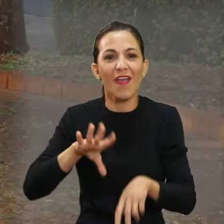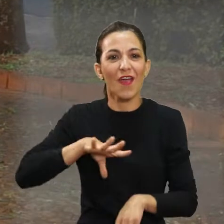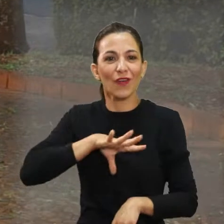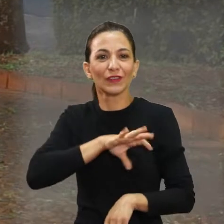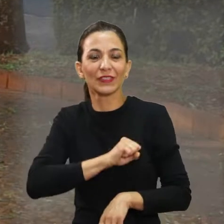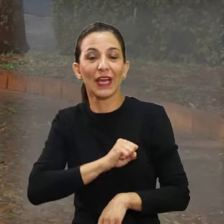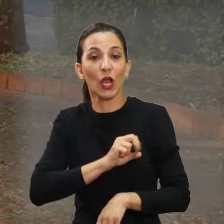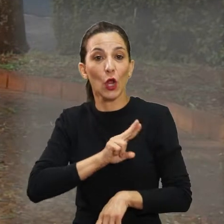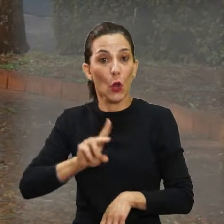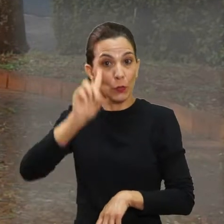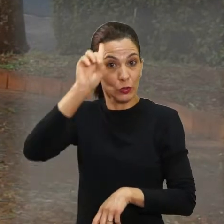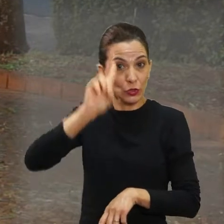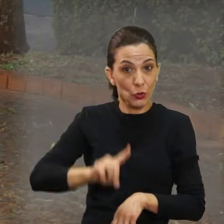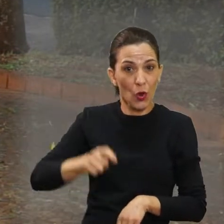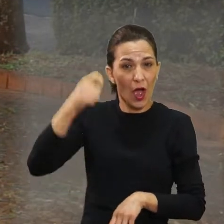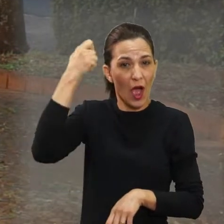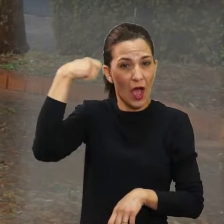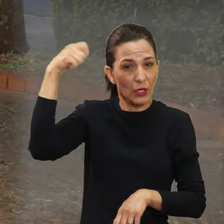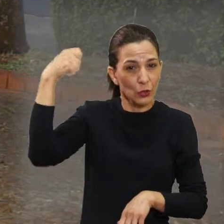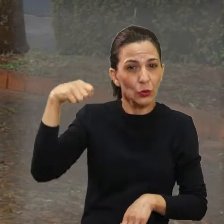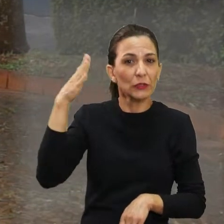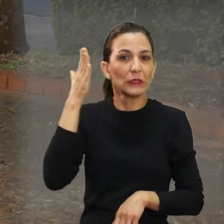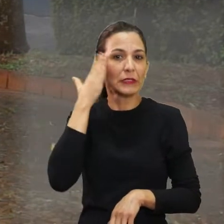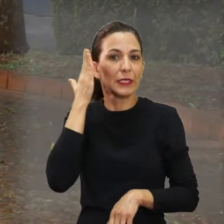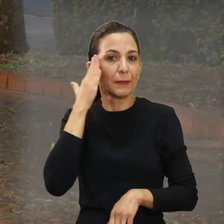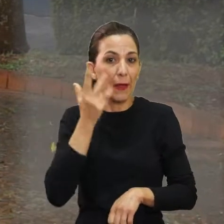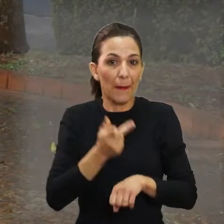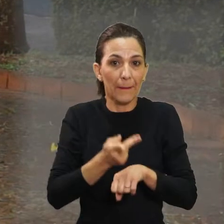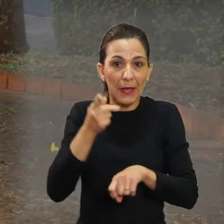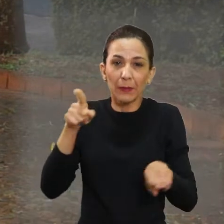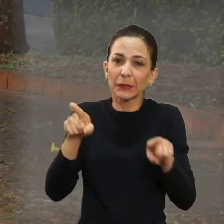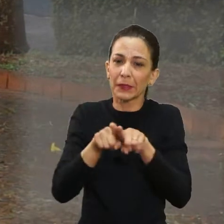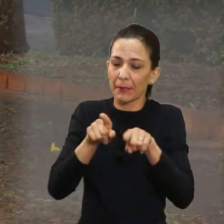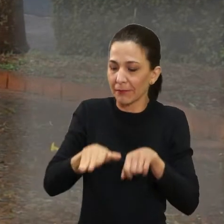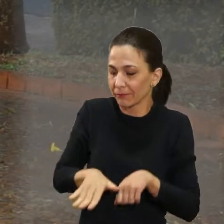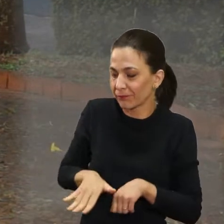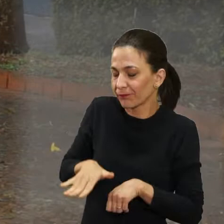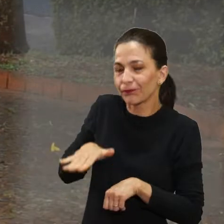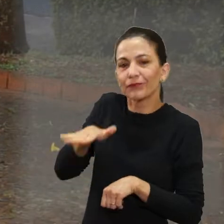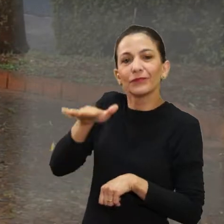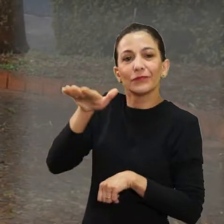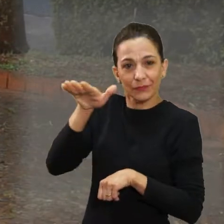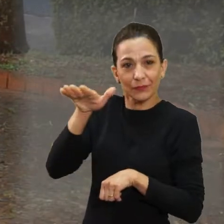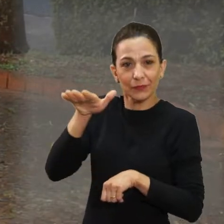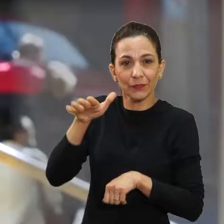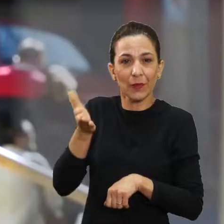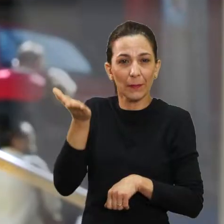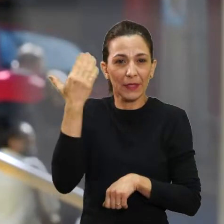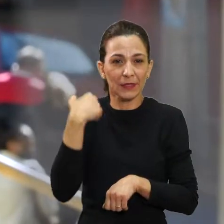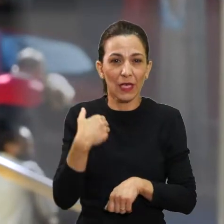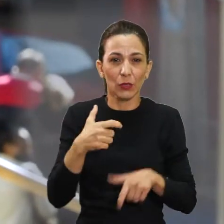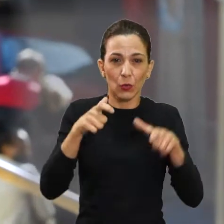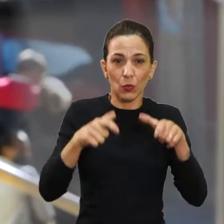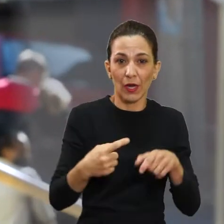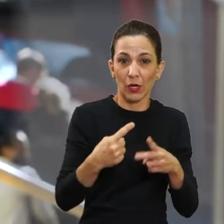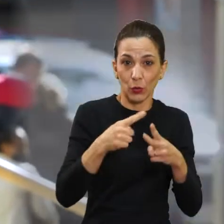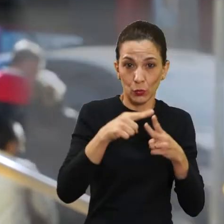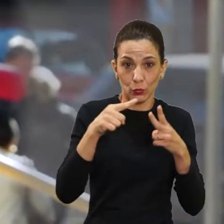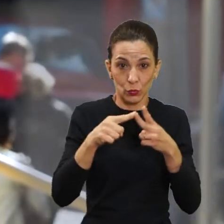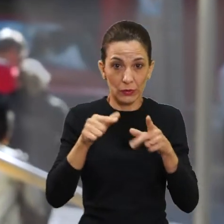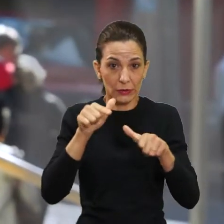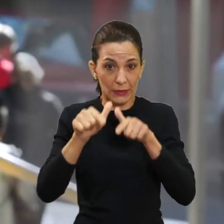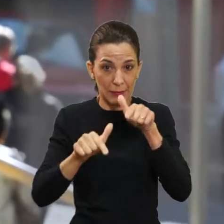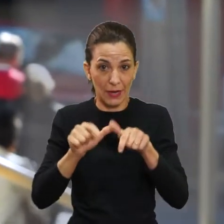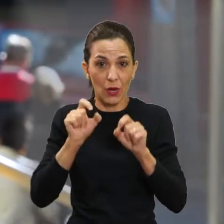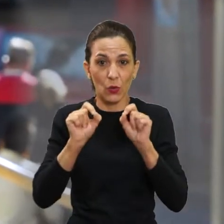gostei muito de ver. Então sempre sabia muito o nome dos diretores, dos atores, dos prêmios e tal, desde moleque. Assim. Trabalhei em locadora durante